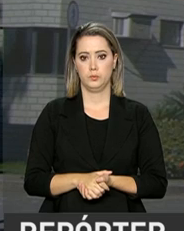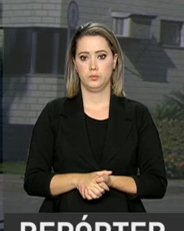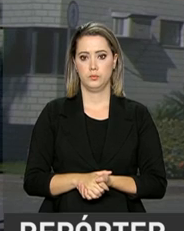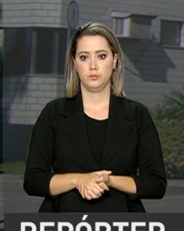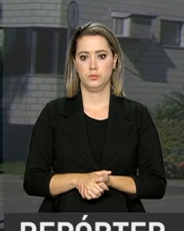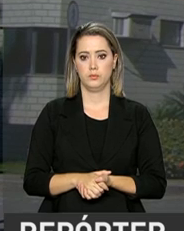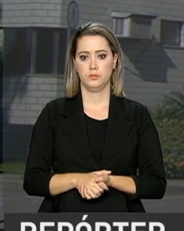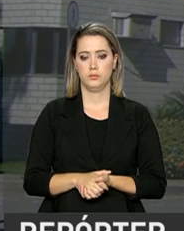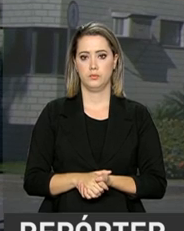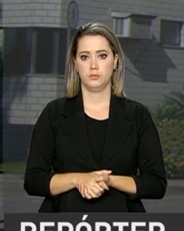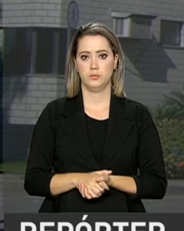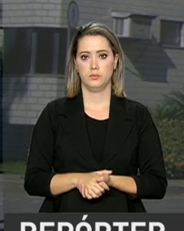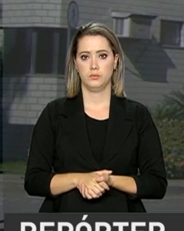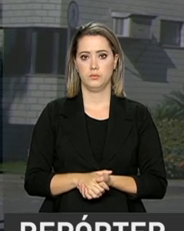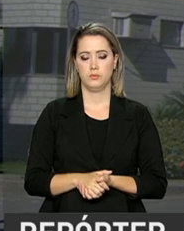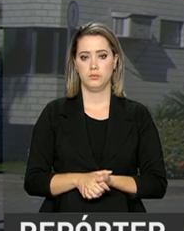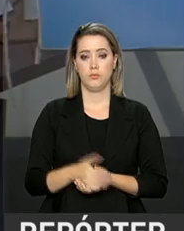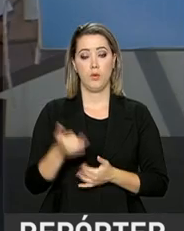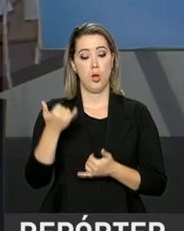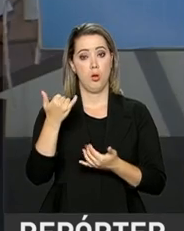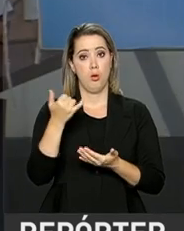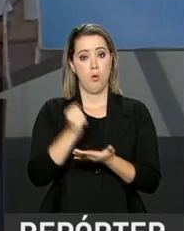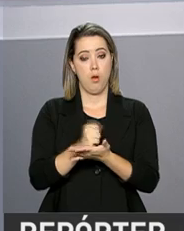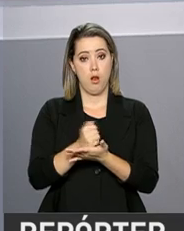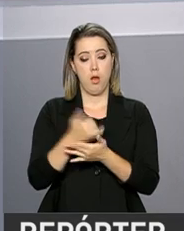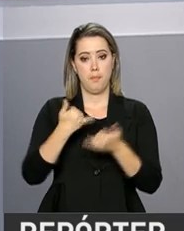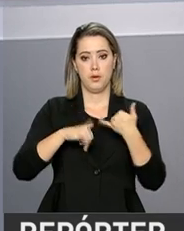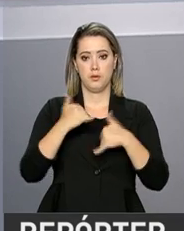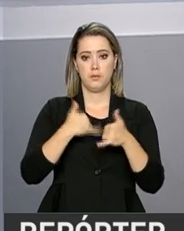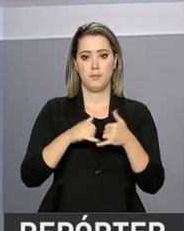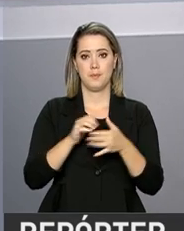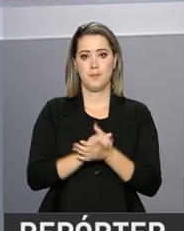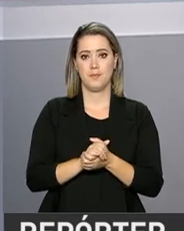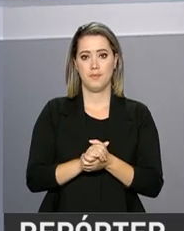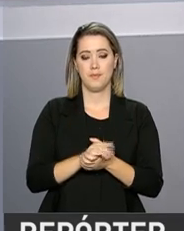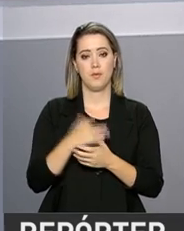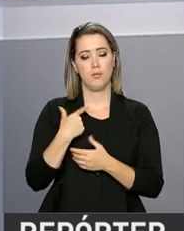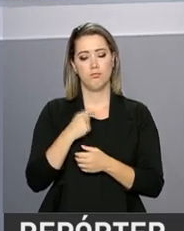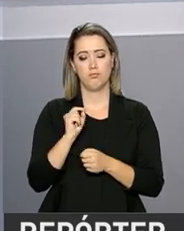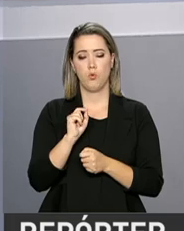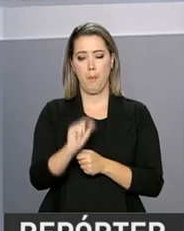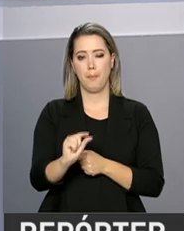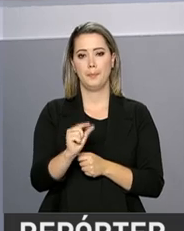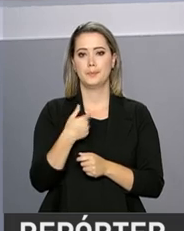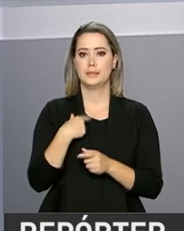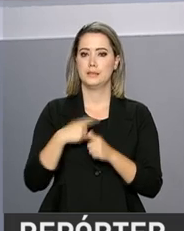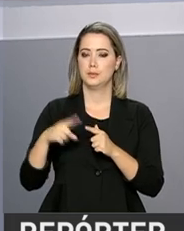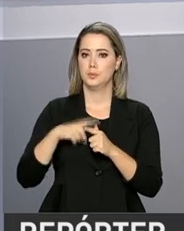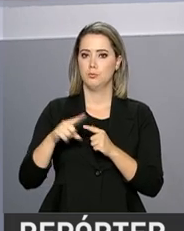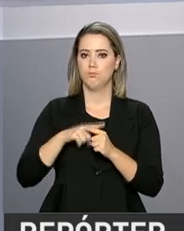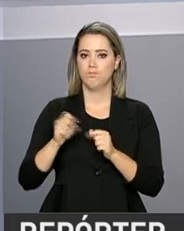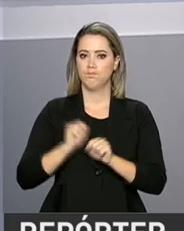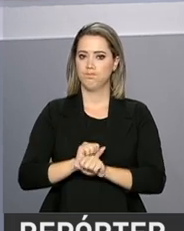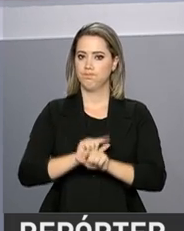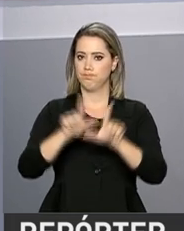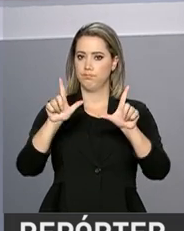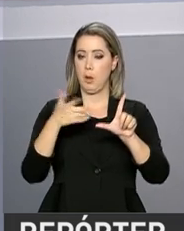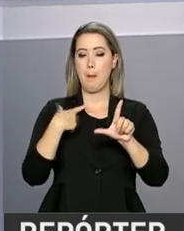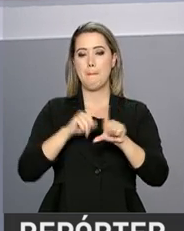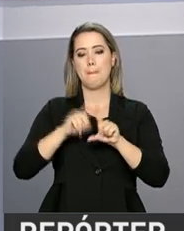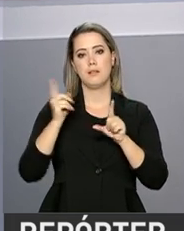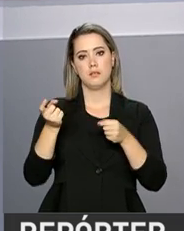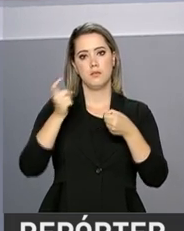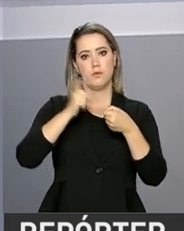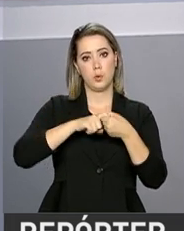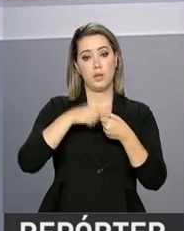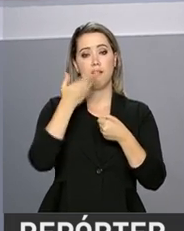Melo o laboratório biomanguinhos da fundação Osvaldo Cruz tivemos um pequeno problema aí para transmitir essa reportagem Mas